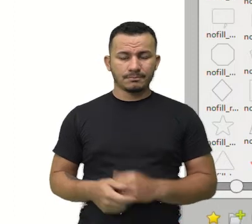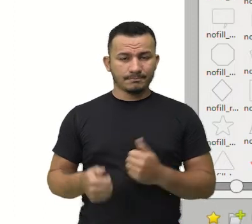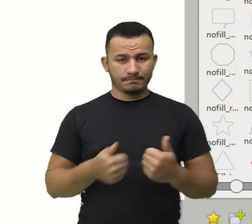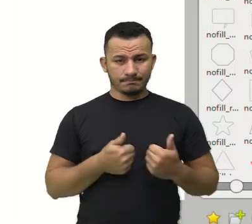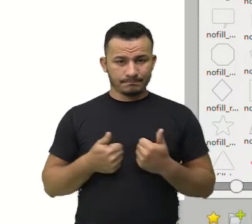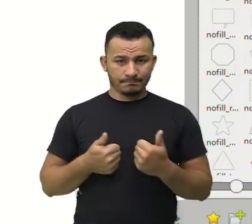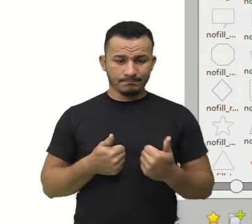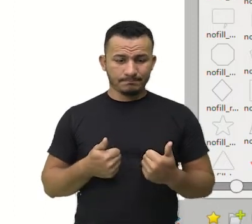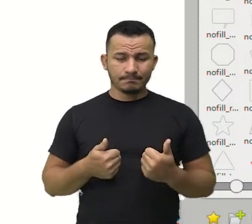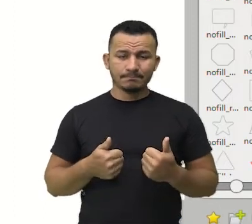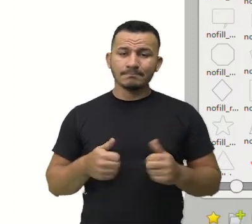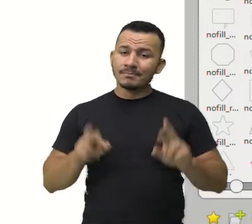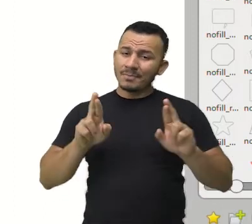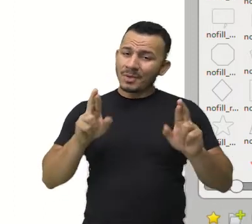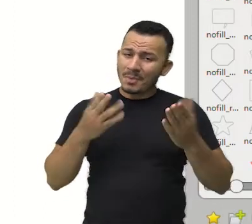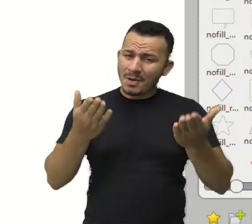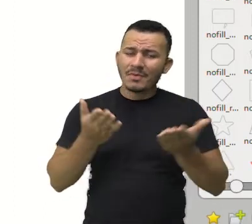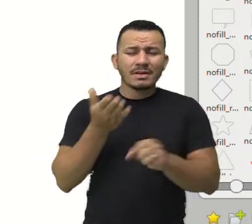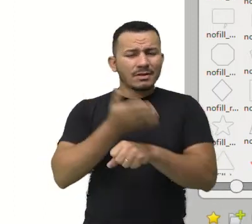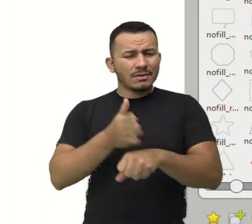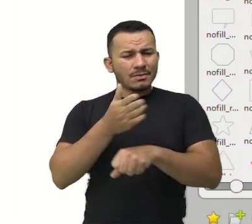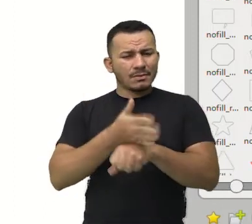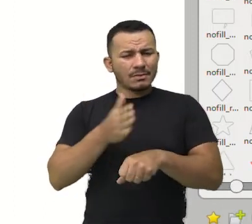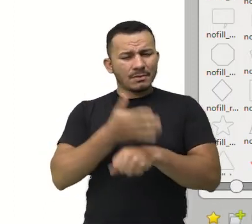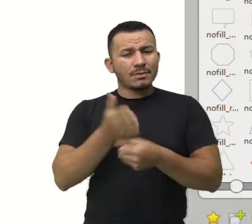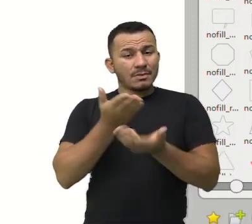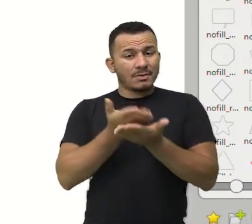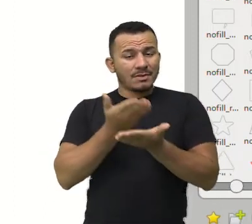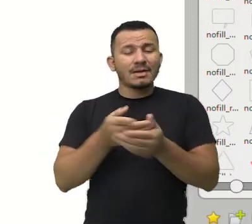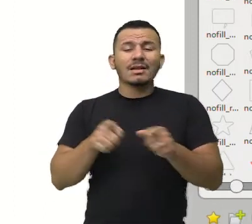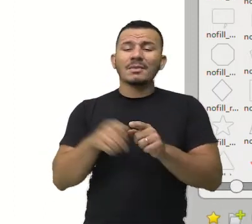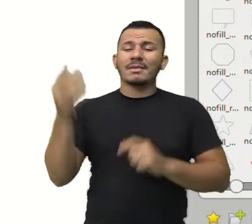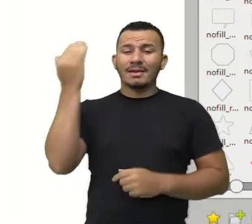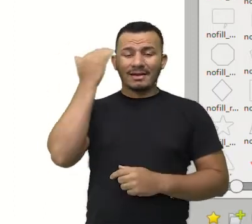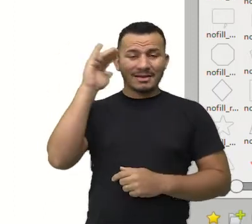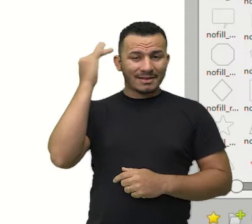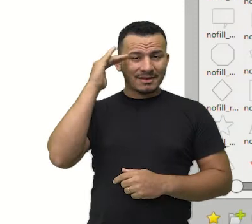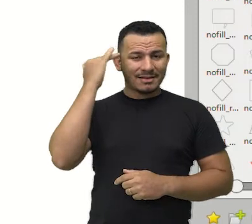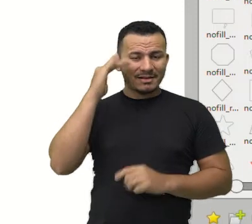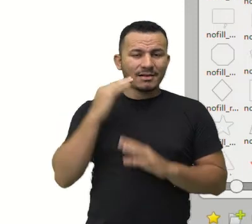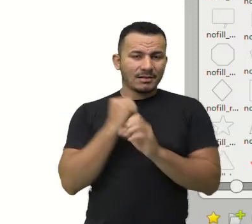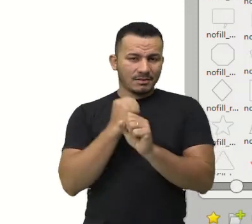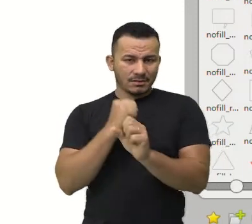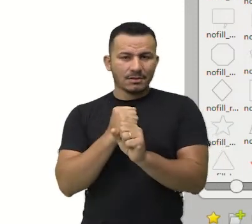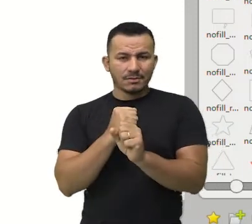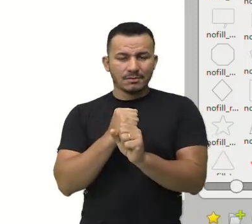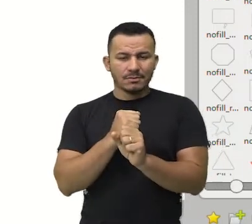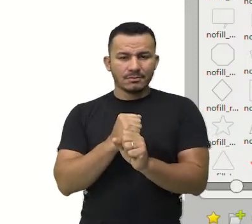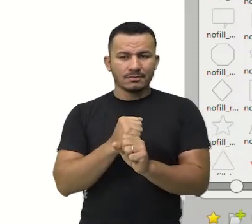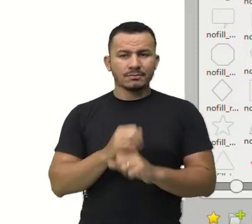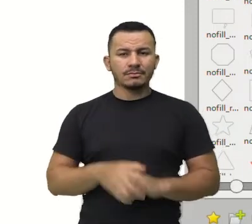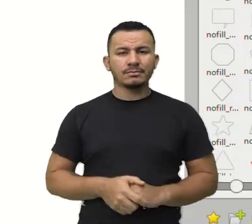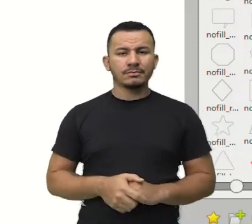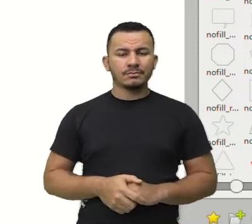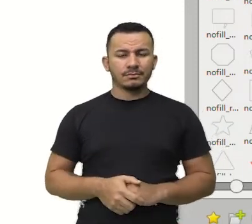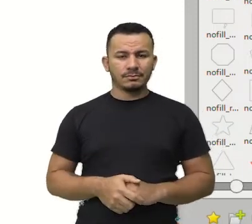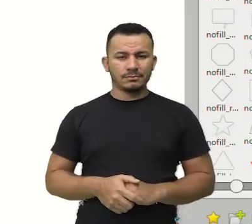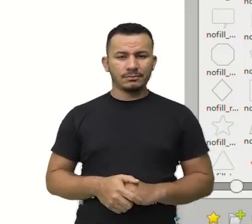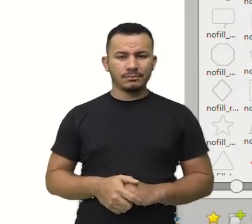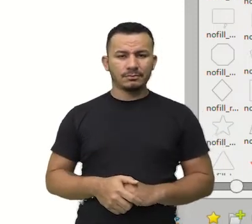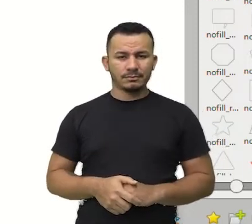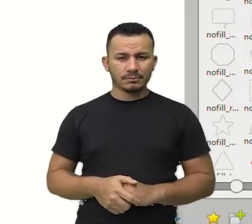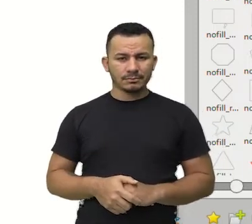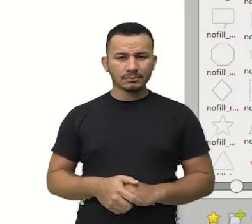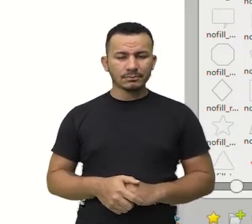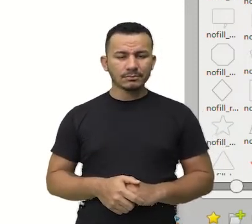31,40 centímetros. Beleza? Espero aí, pessoal, que vocês estejam aí compreendendo, tá legal? Como